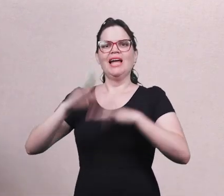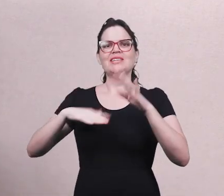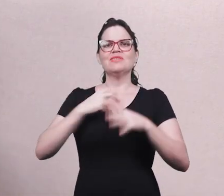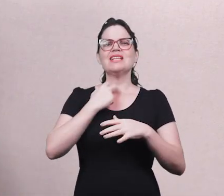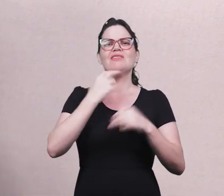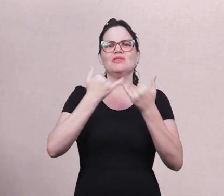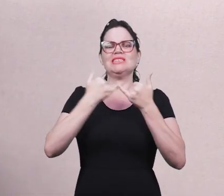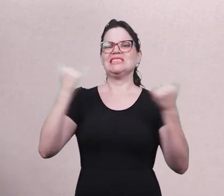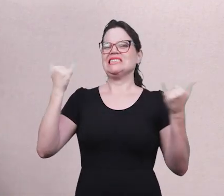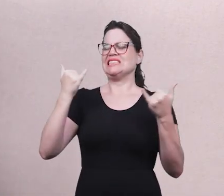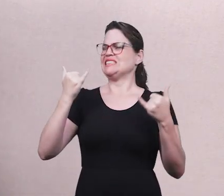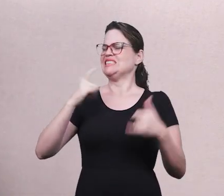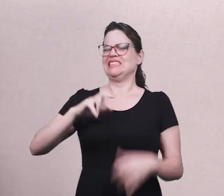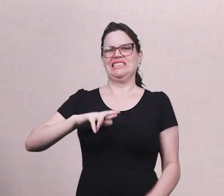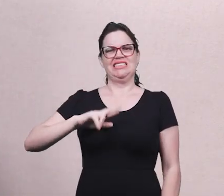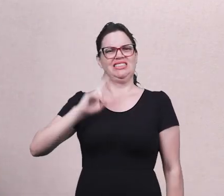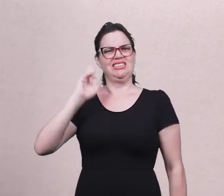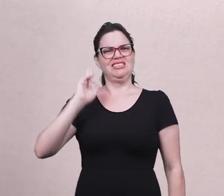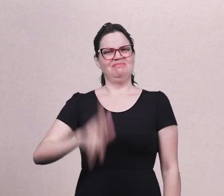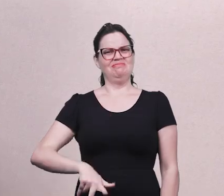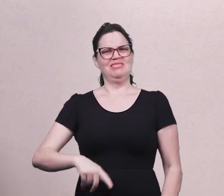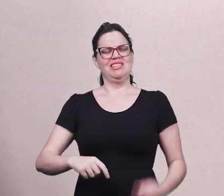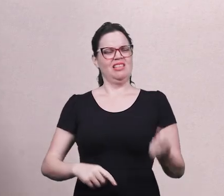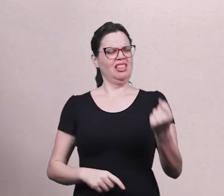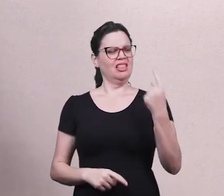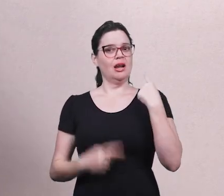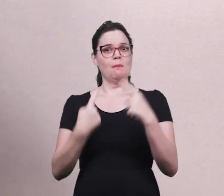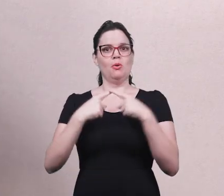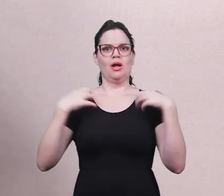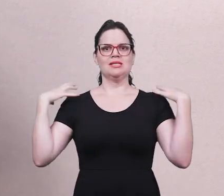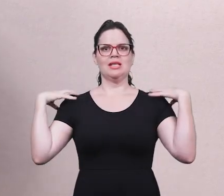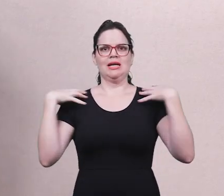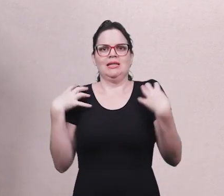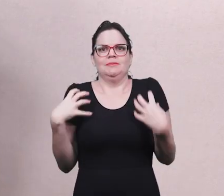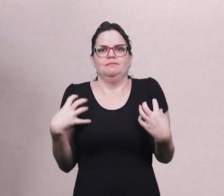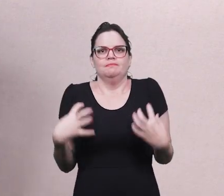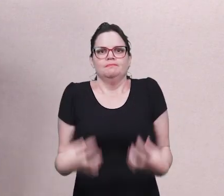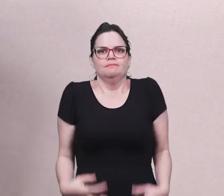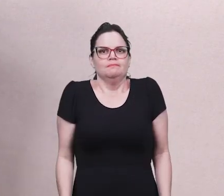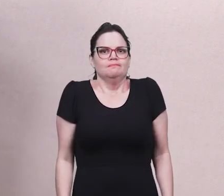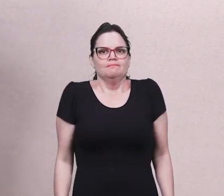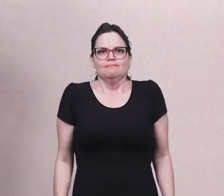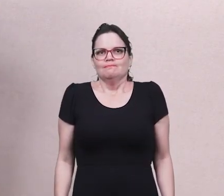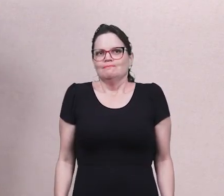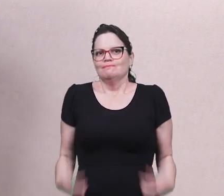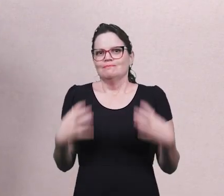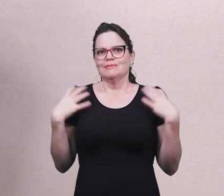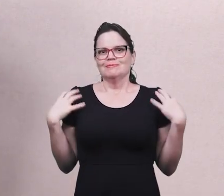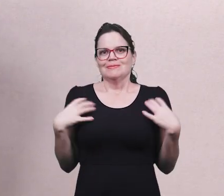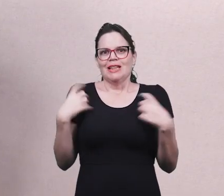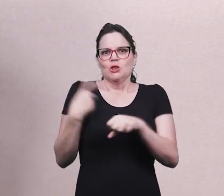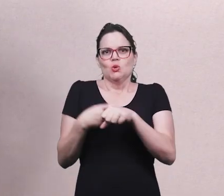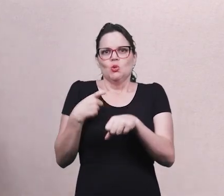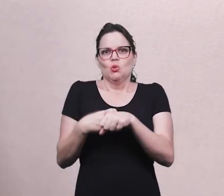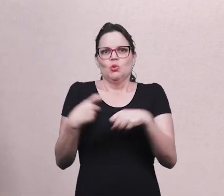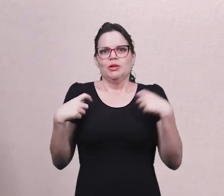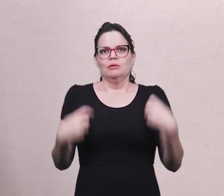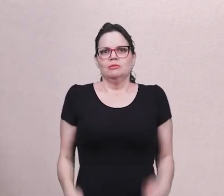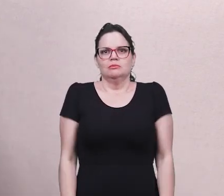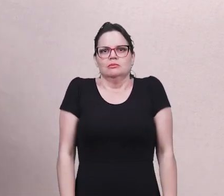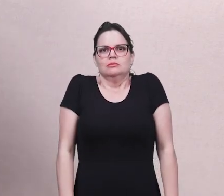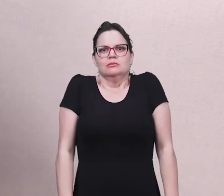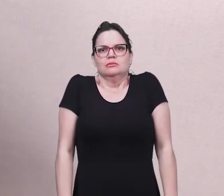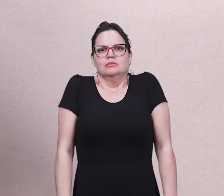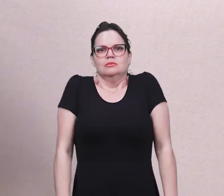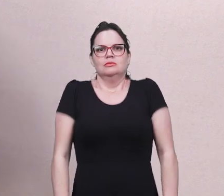fica aguda, fica estranha, metalizada. Por quê? Porque ele está com isso aqui tudo tensionado. Tensionado.